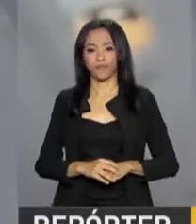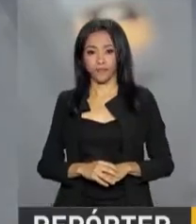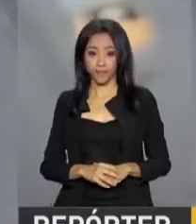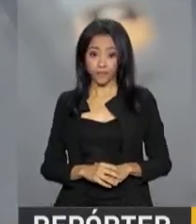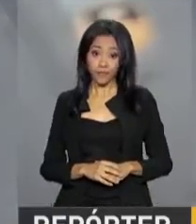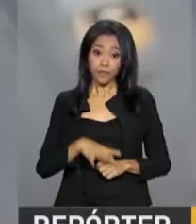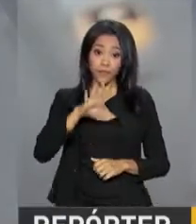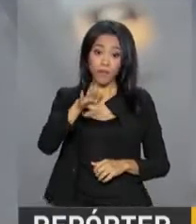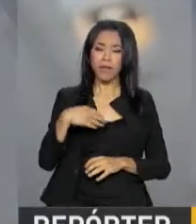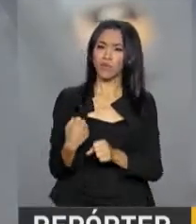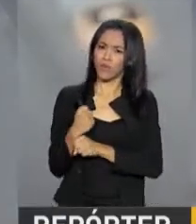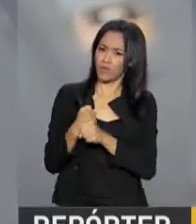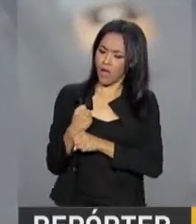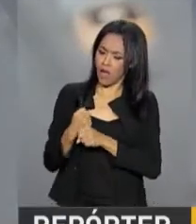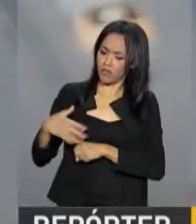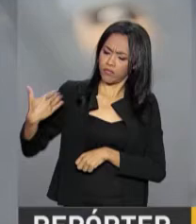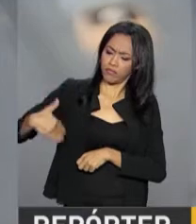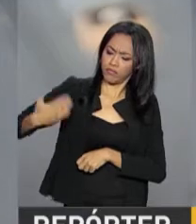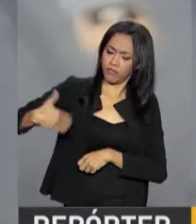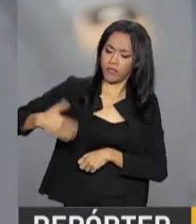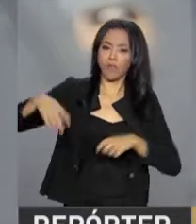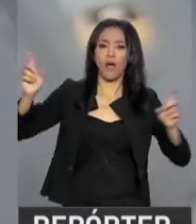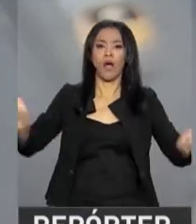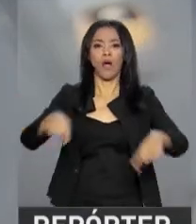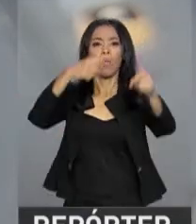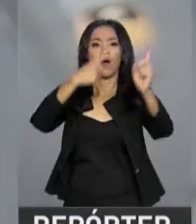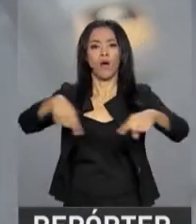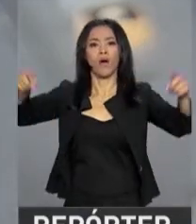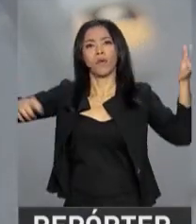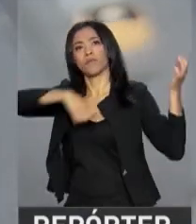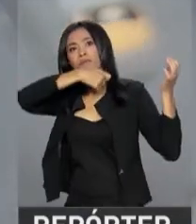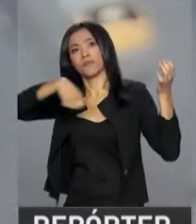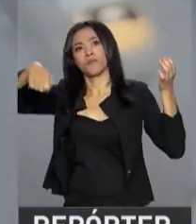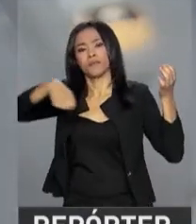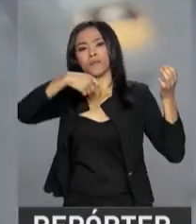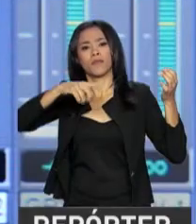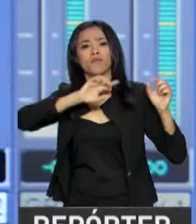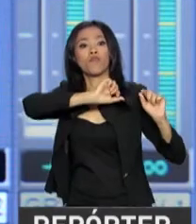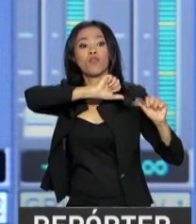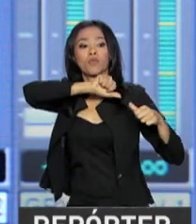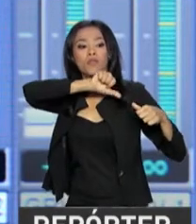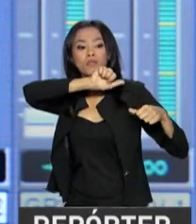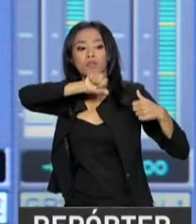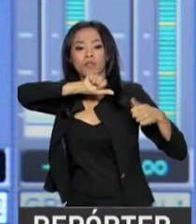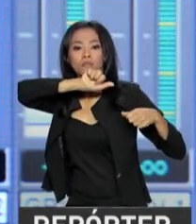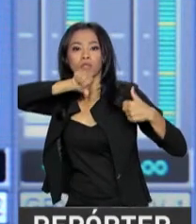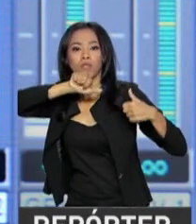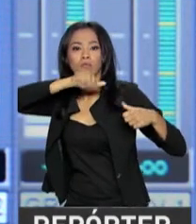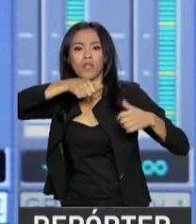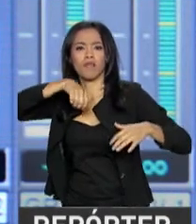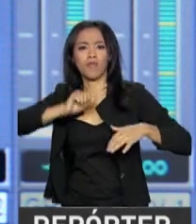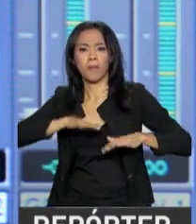Mas ao longo dos anos, a ópera de Carlos Gomes passou por diferentes estilos.